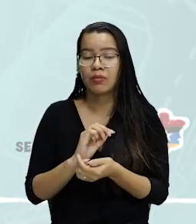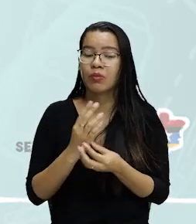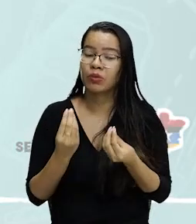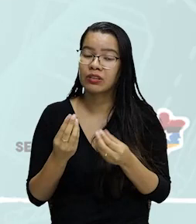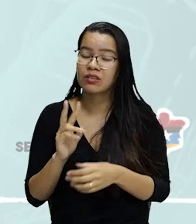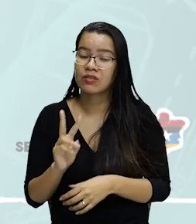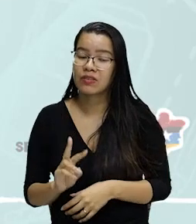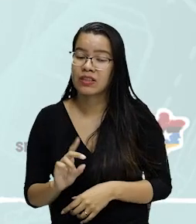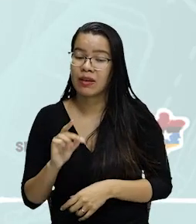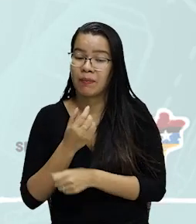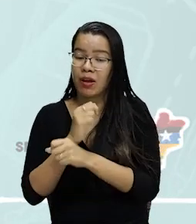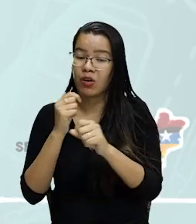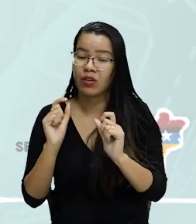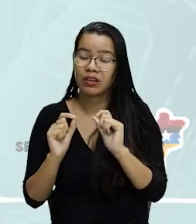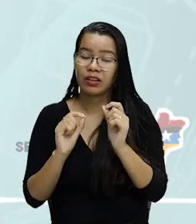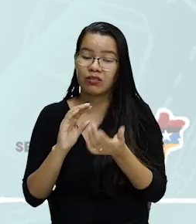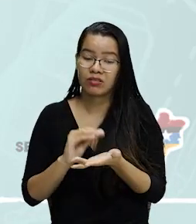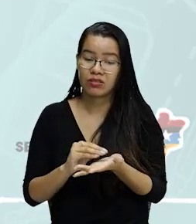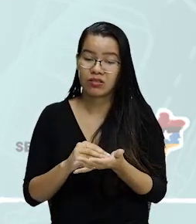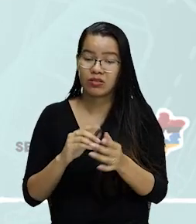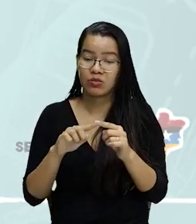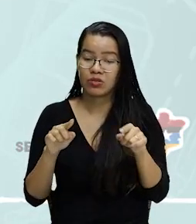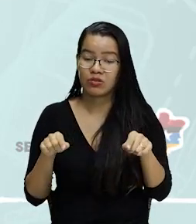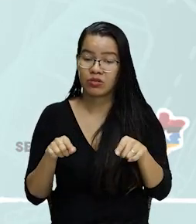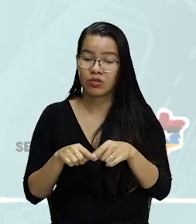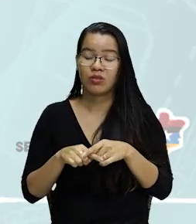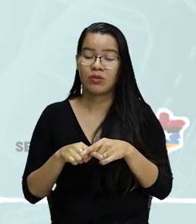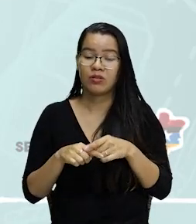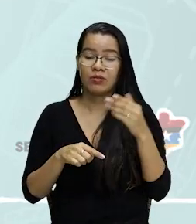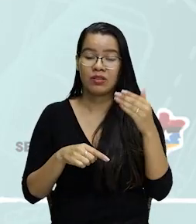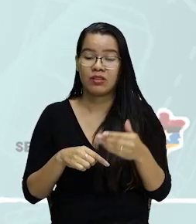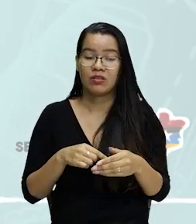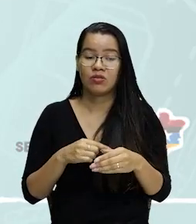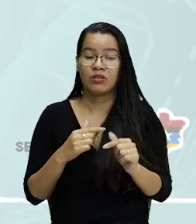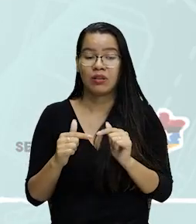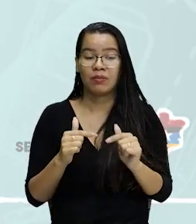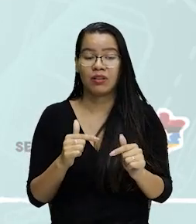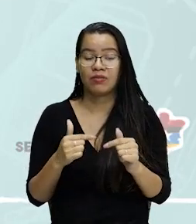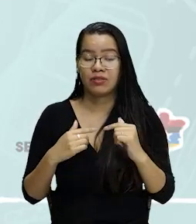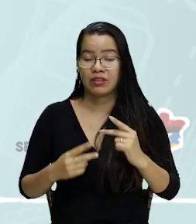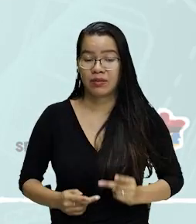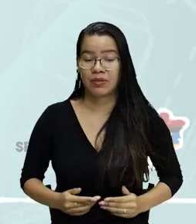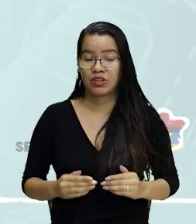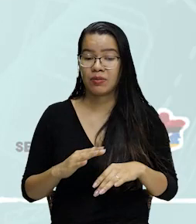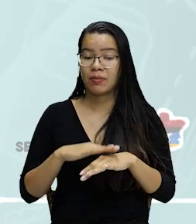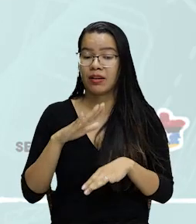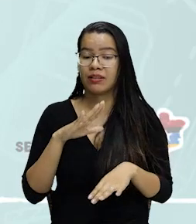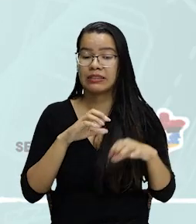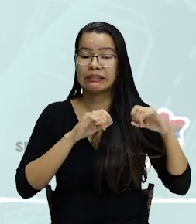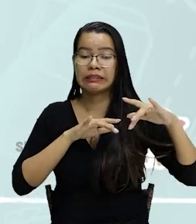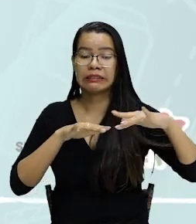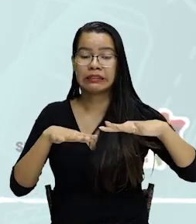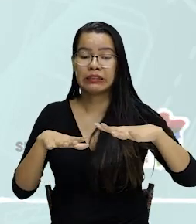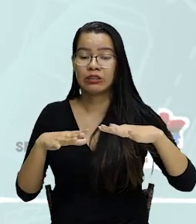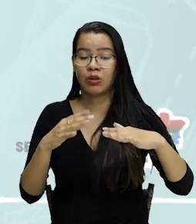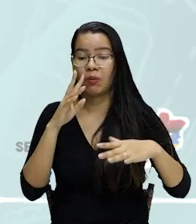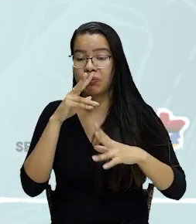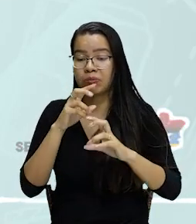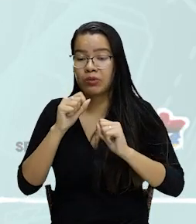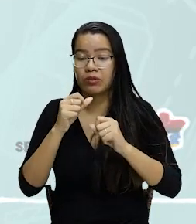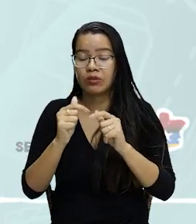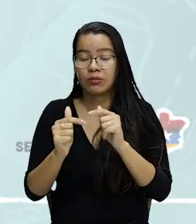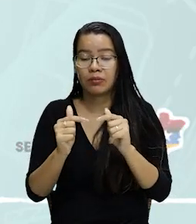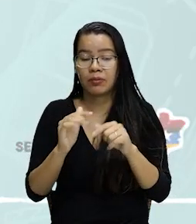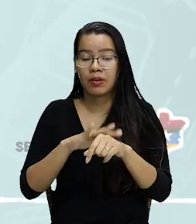trabalhador mais direto. Bom, comparada à organização do trabalho característica do Taylorismo e do Fordismo,